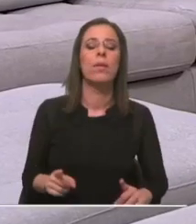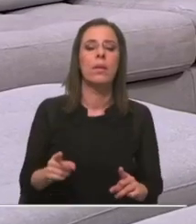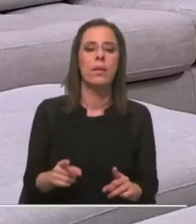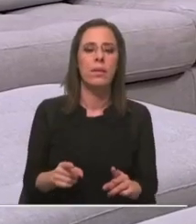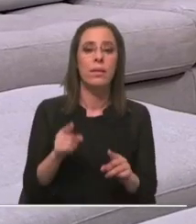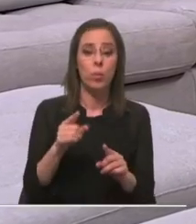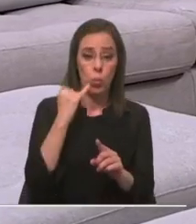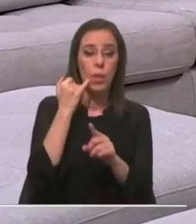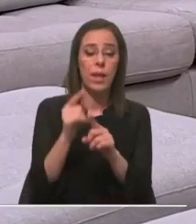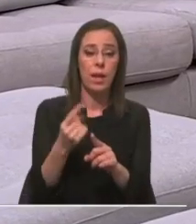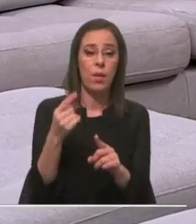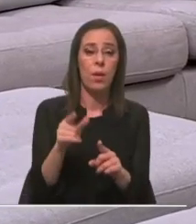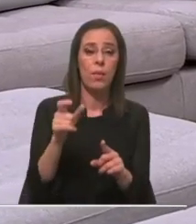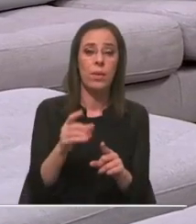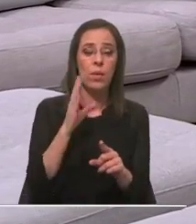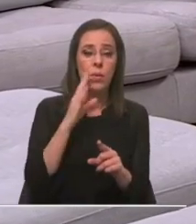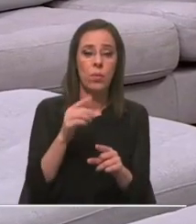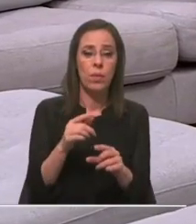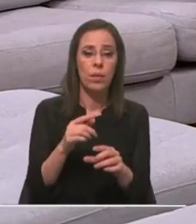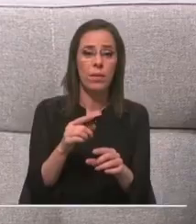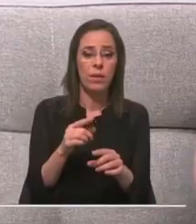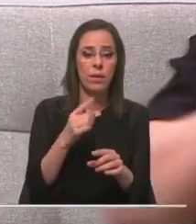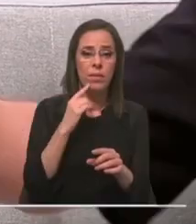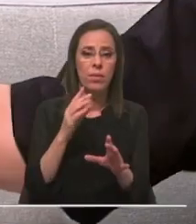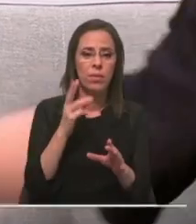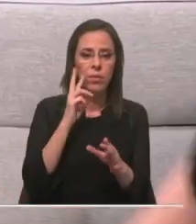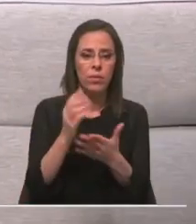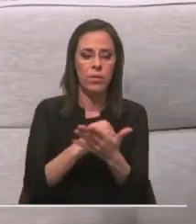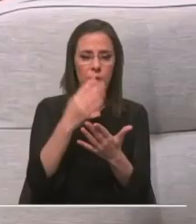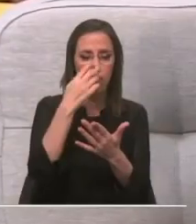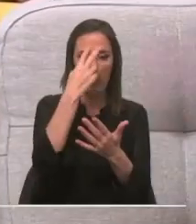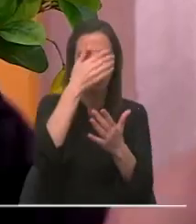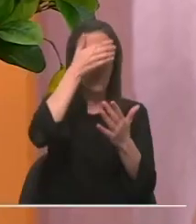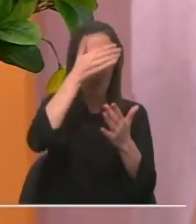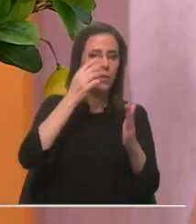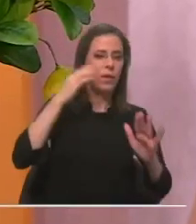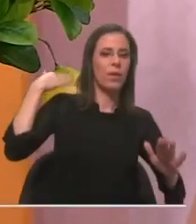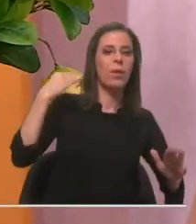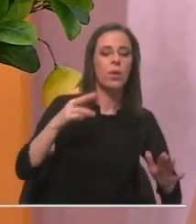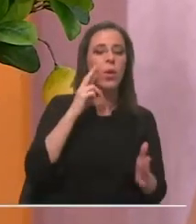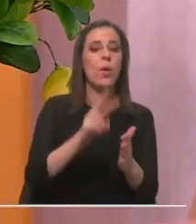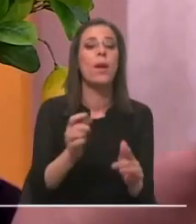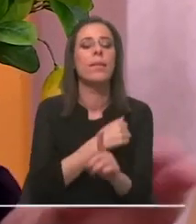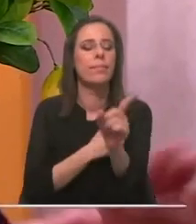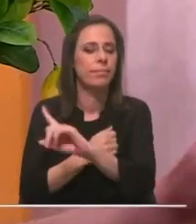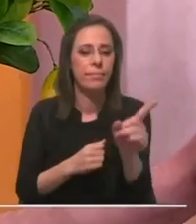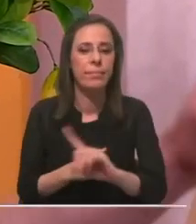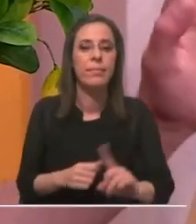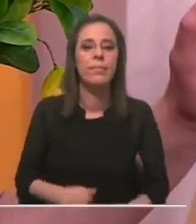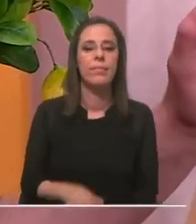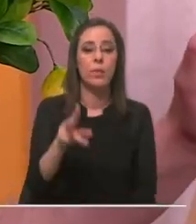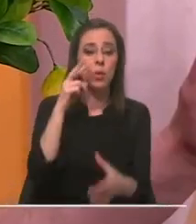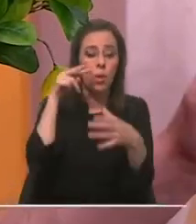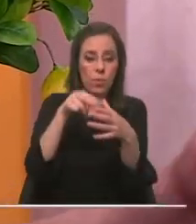Quero que a Diana, a única pessoa a saber qual é o número que está virado para cima, vai ser a Diana. Eu vou até fechar os olhos e virar costas. E não mostro lá para casa? Não, não. É